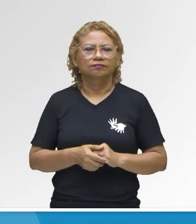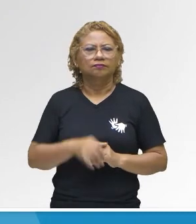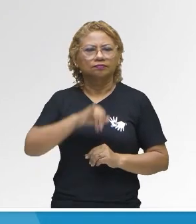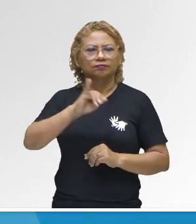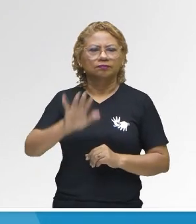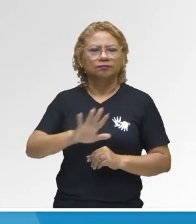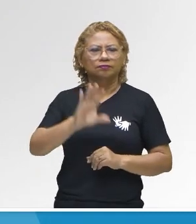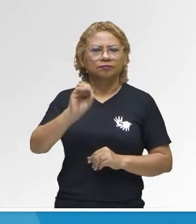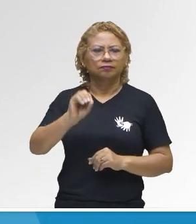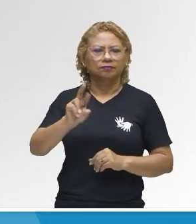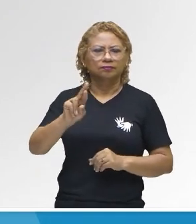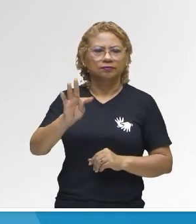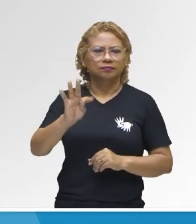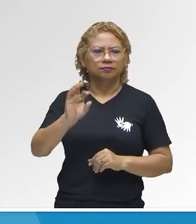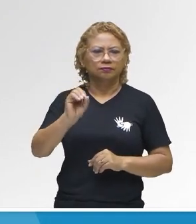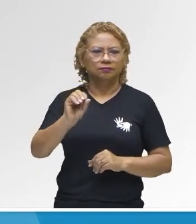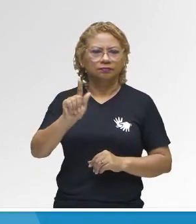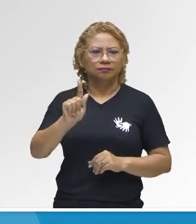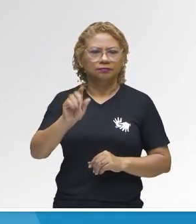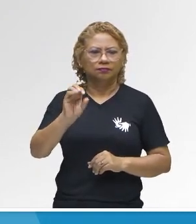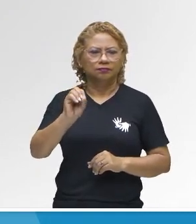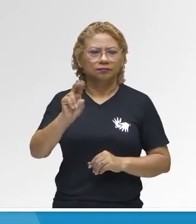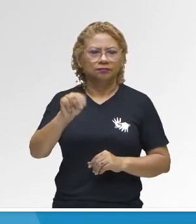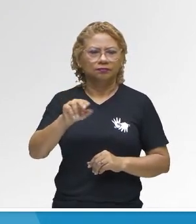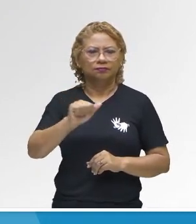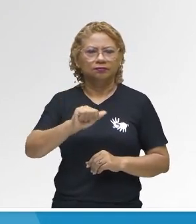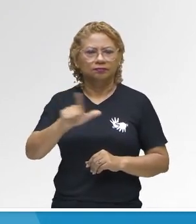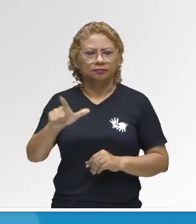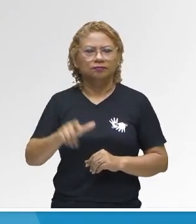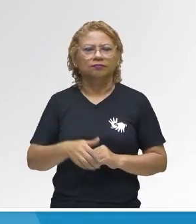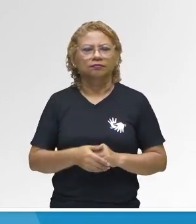podemos representar de forma prática